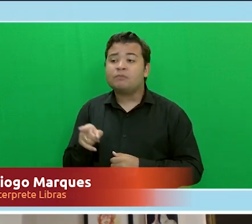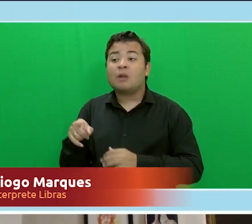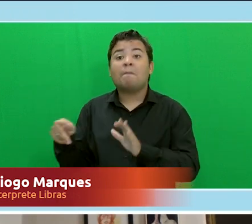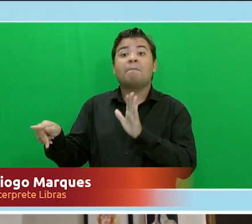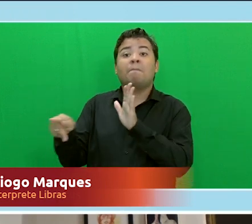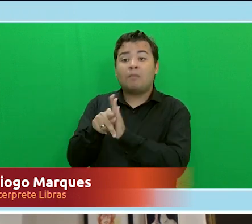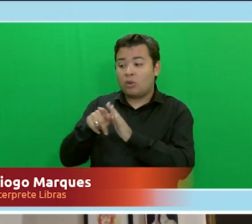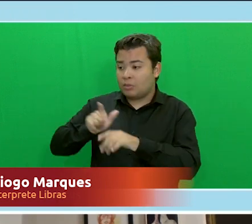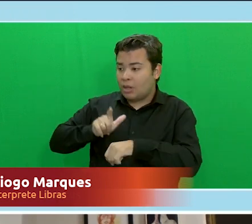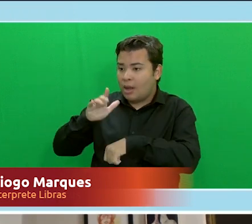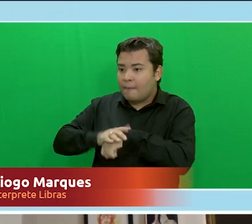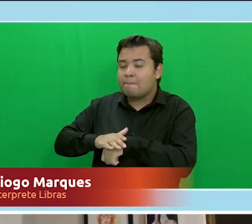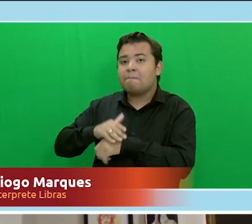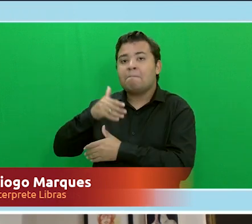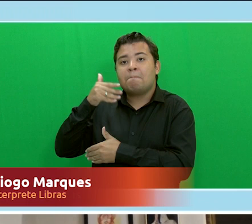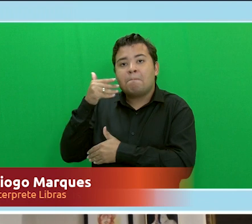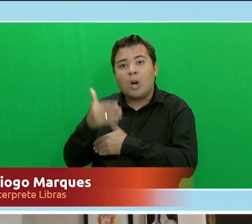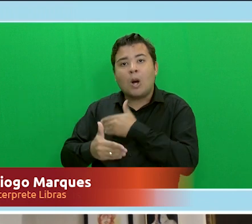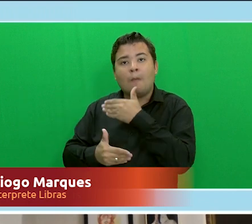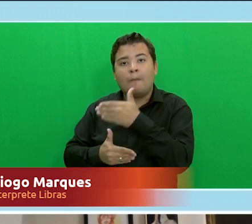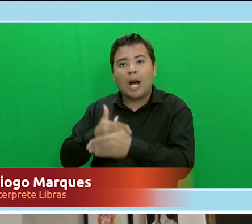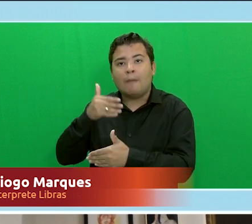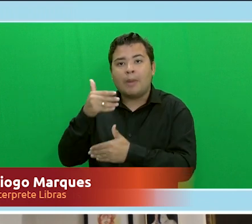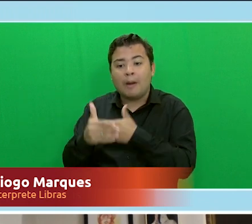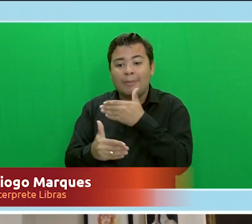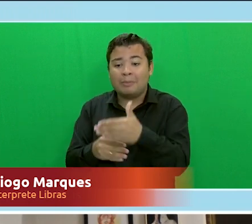parte desse processo